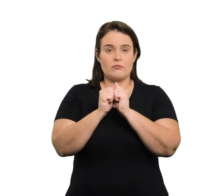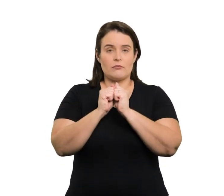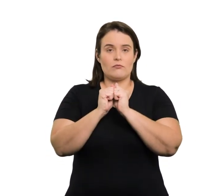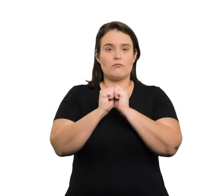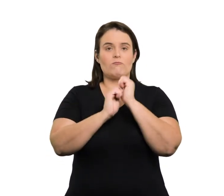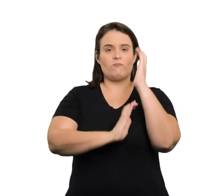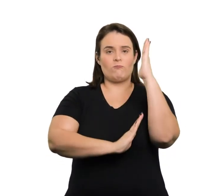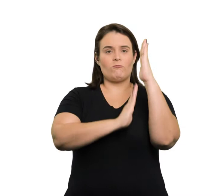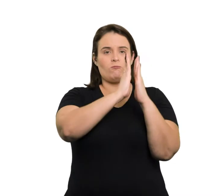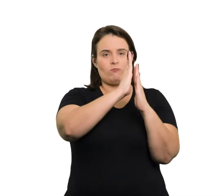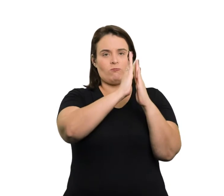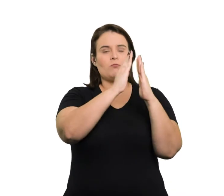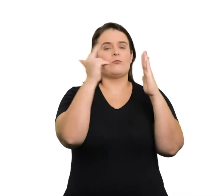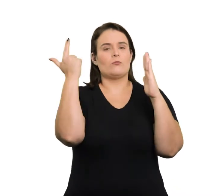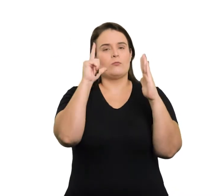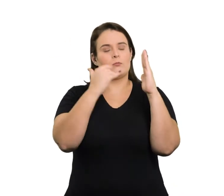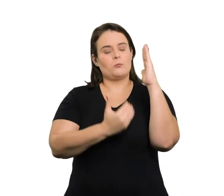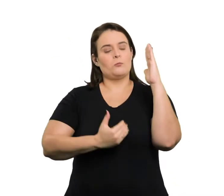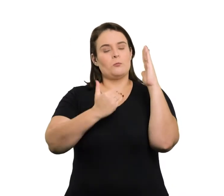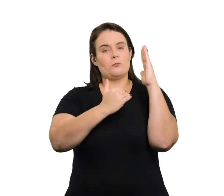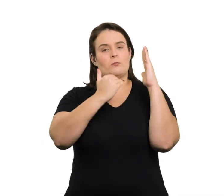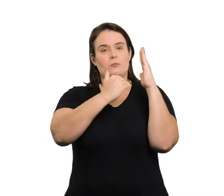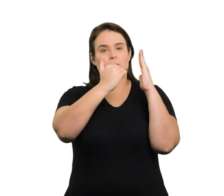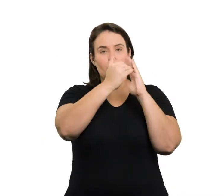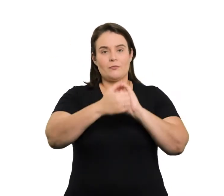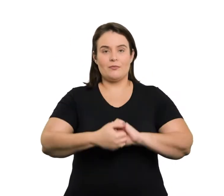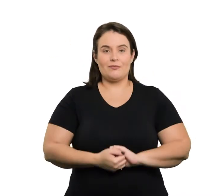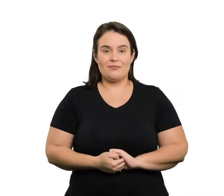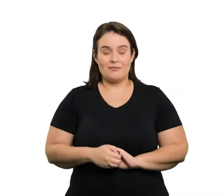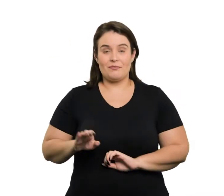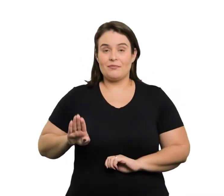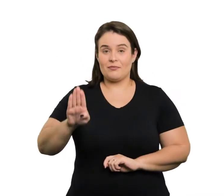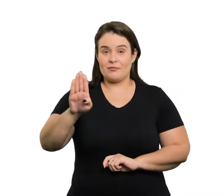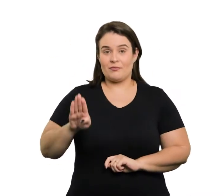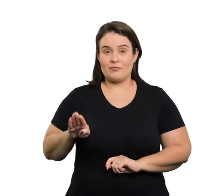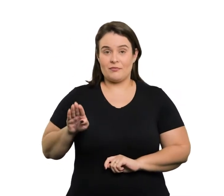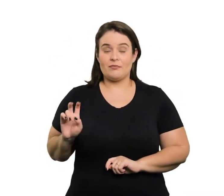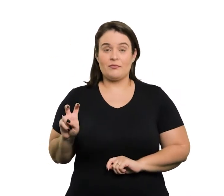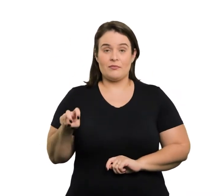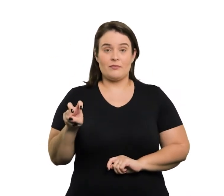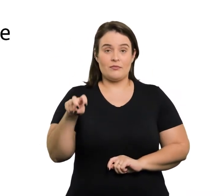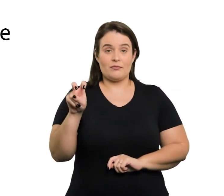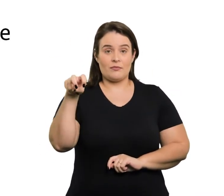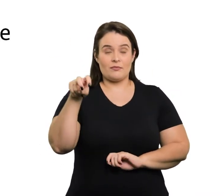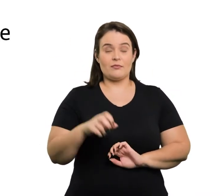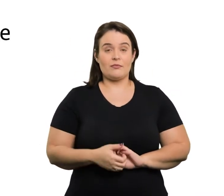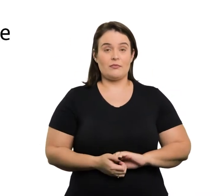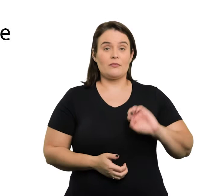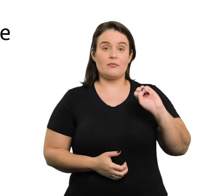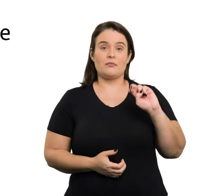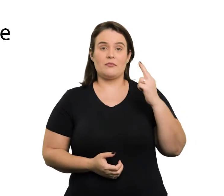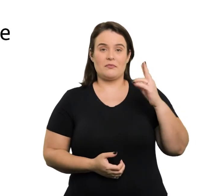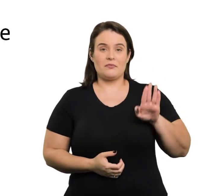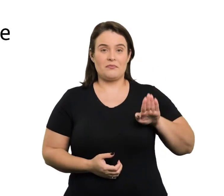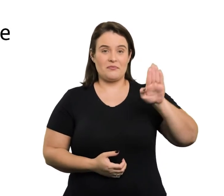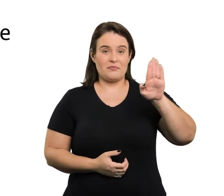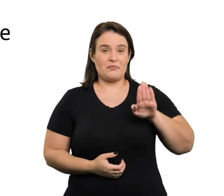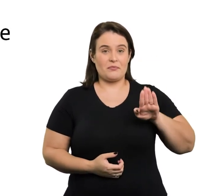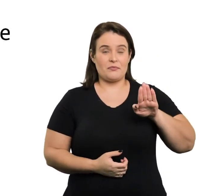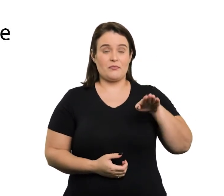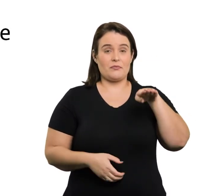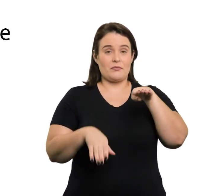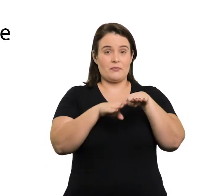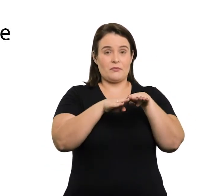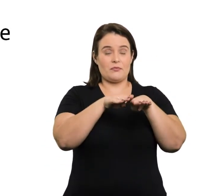de circulação vertical para vencer desníveis: rampas e escadas, ou rampas e